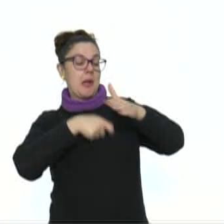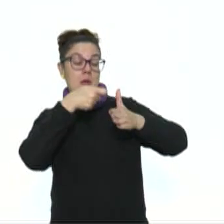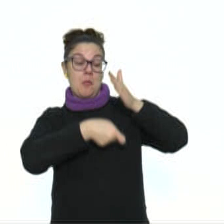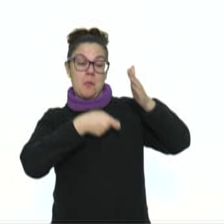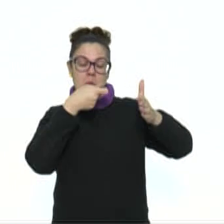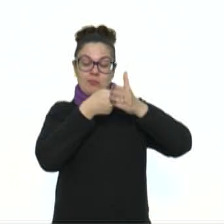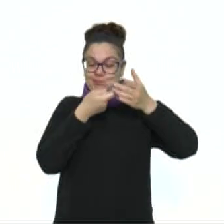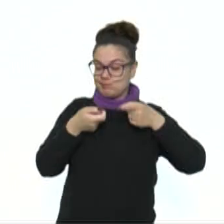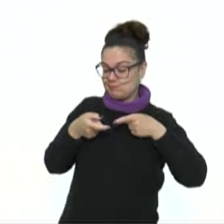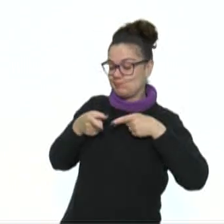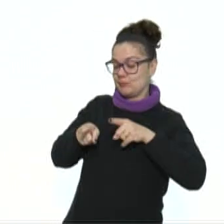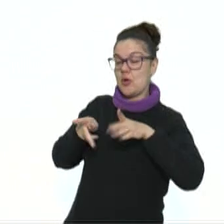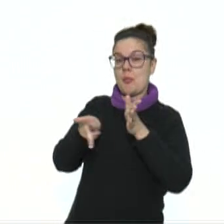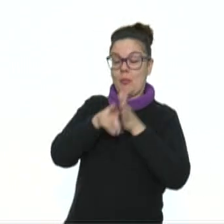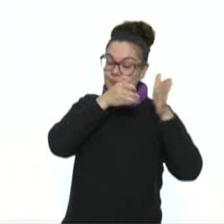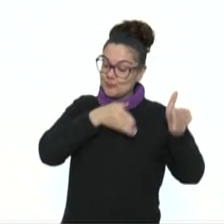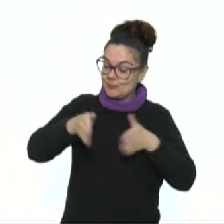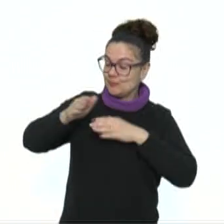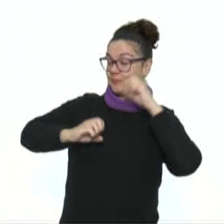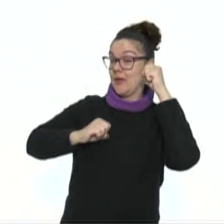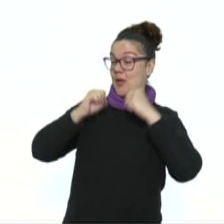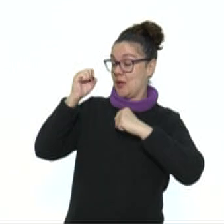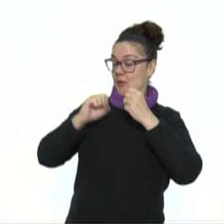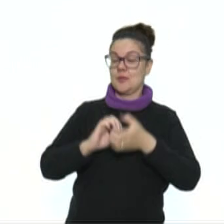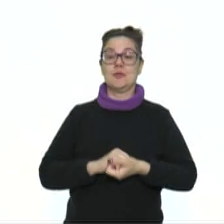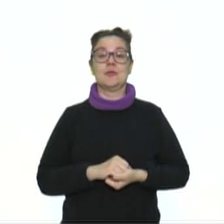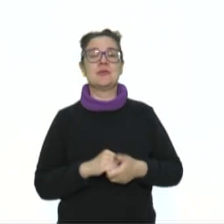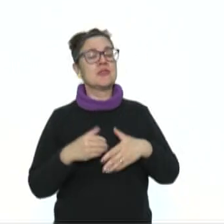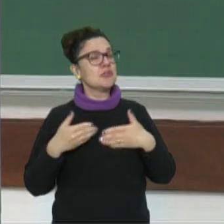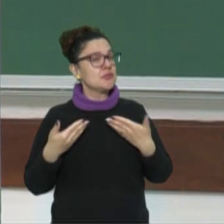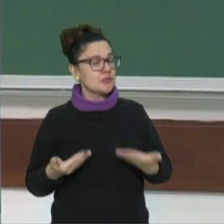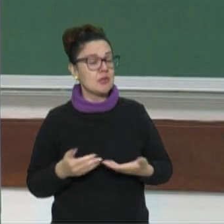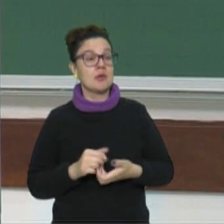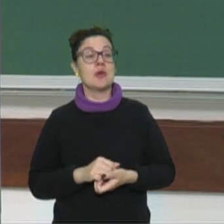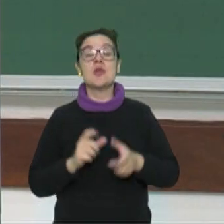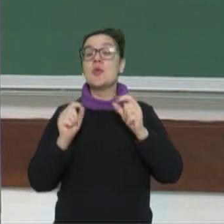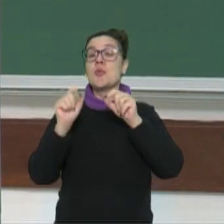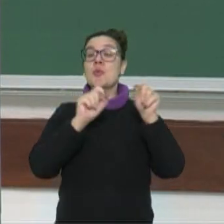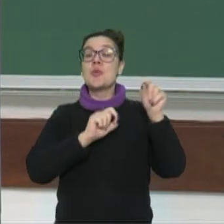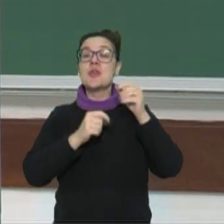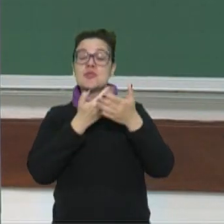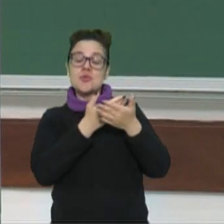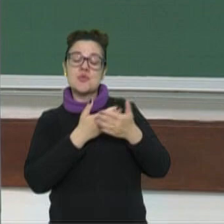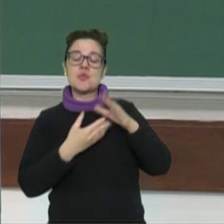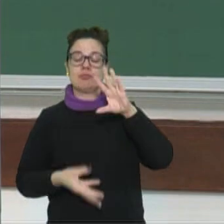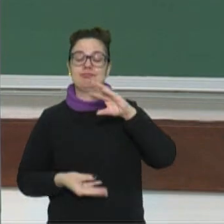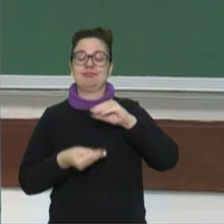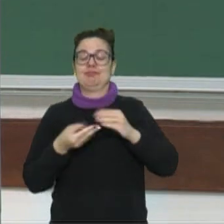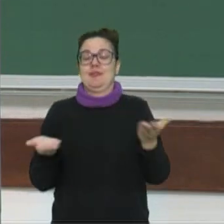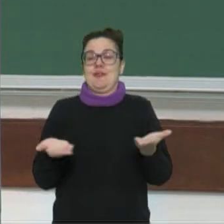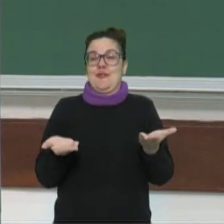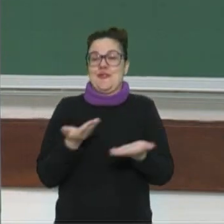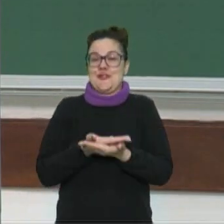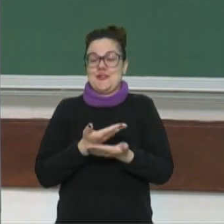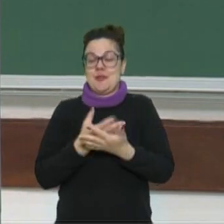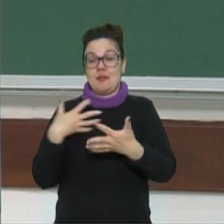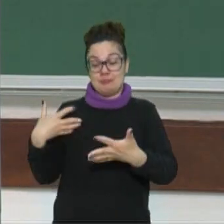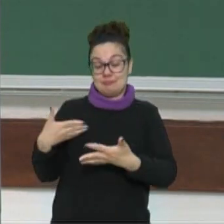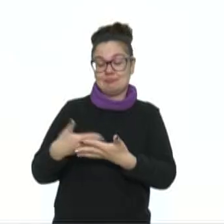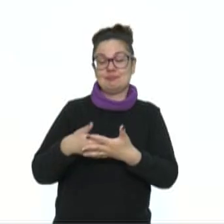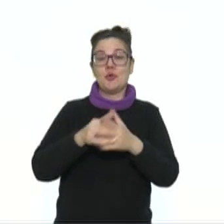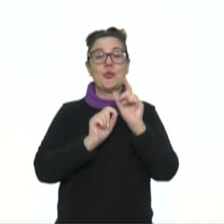protesto contra a produção industrial, certo? Então o que nós vimos nessa aula? Resumindo a aula de retomada de